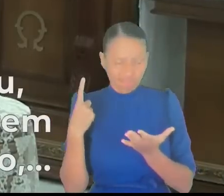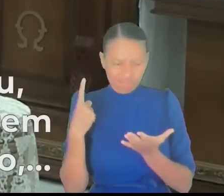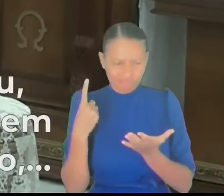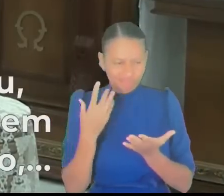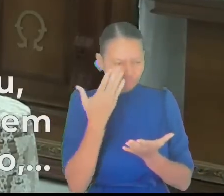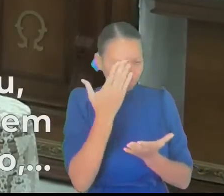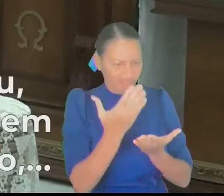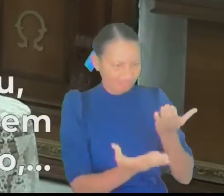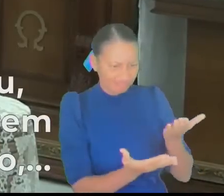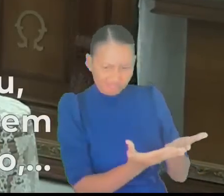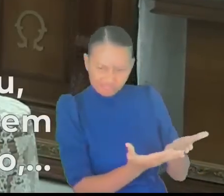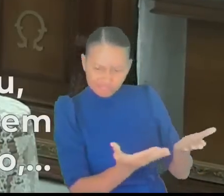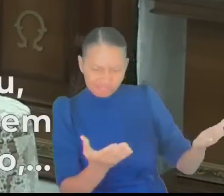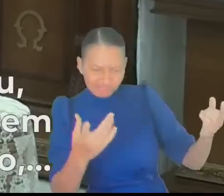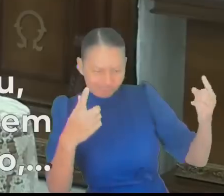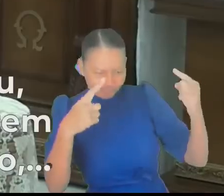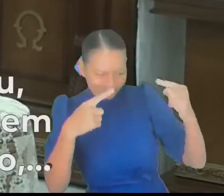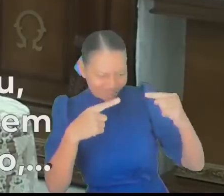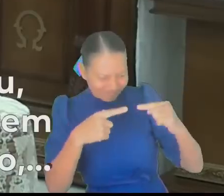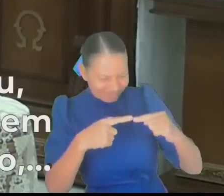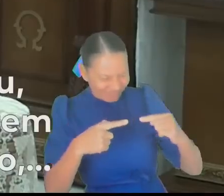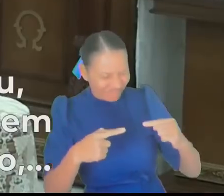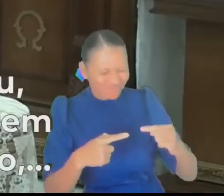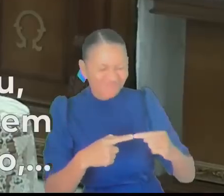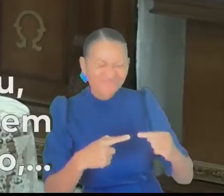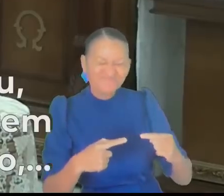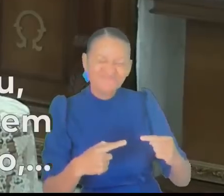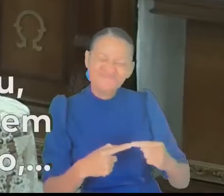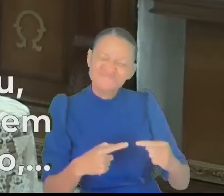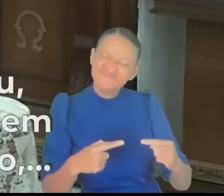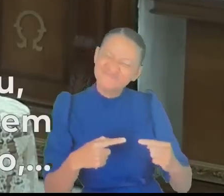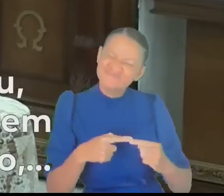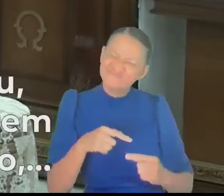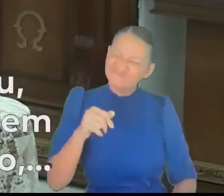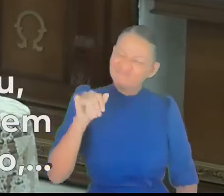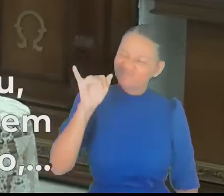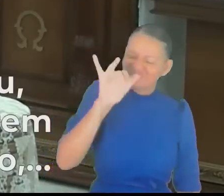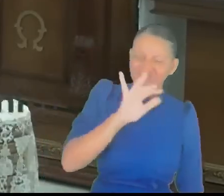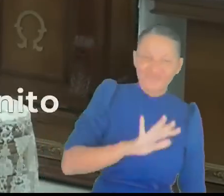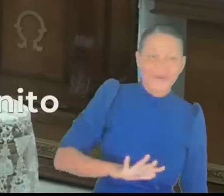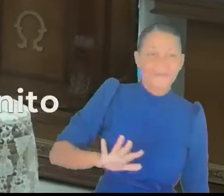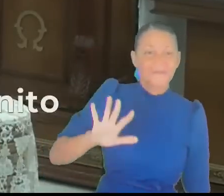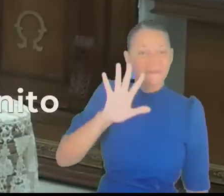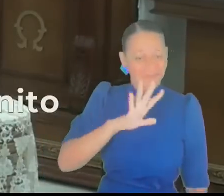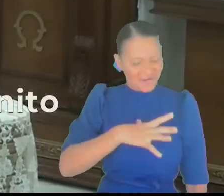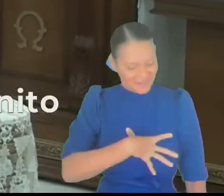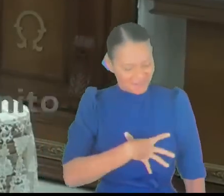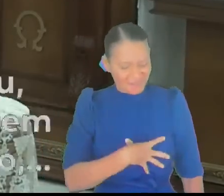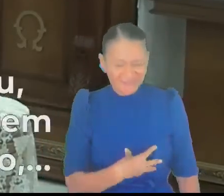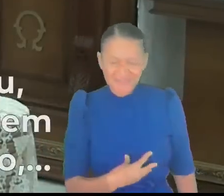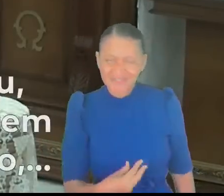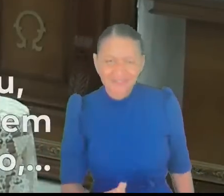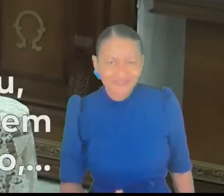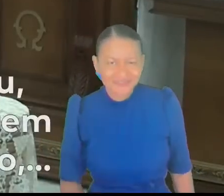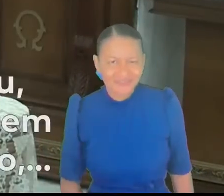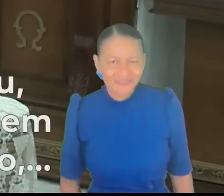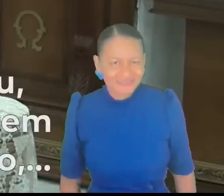serem conformes à imagem de seu filho. Para aí. Sabe para que você foi